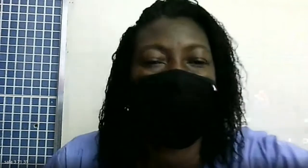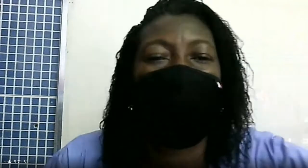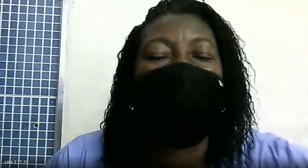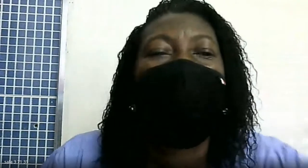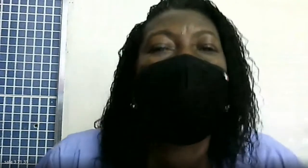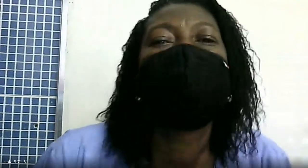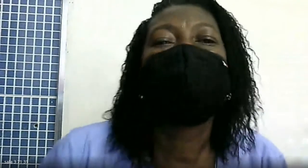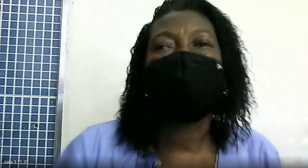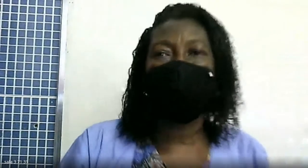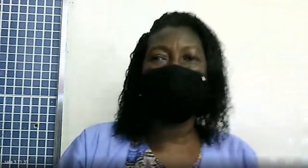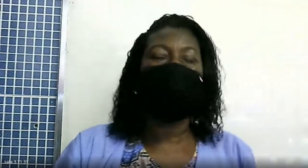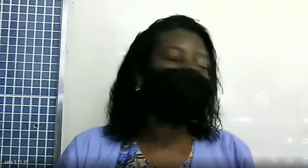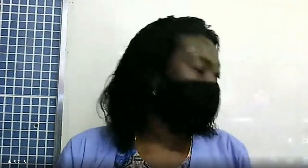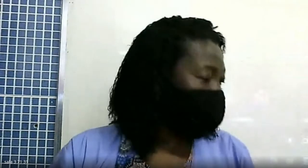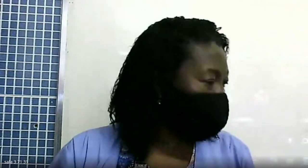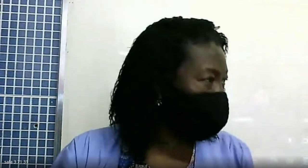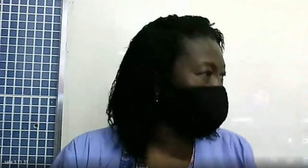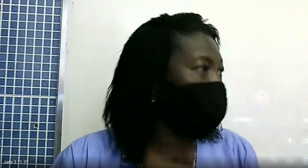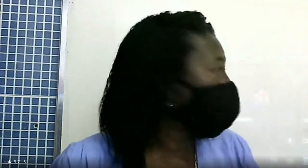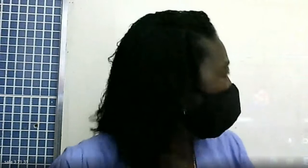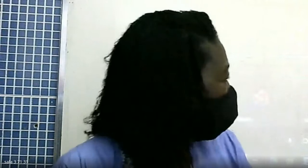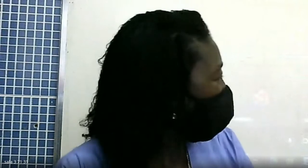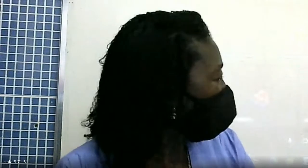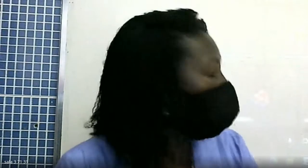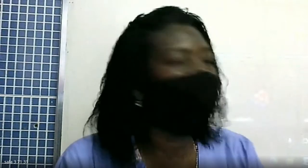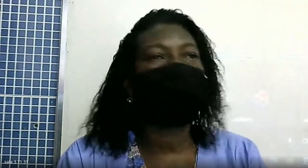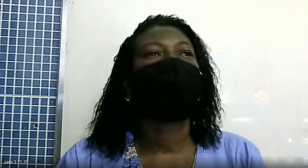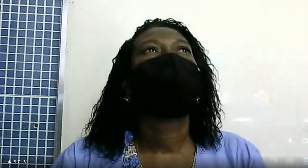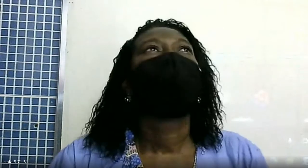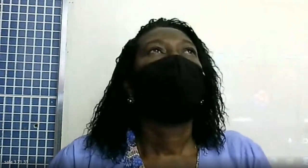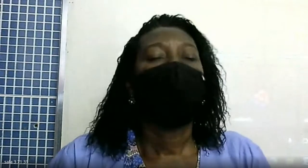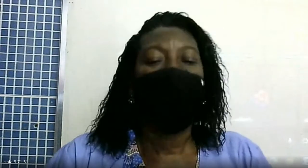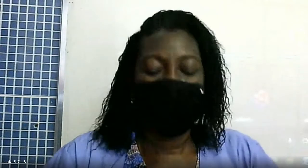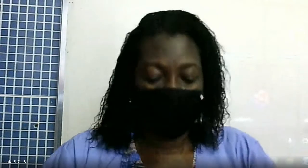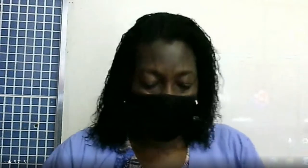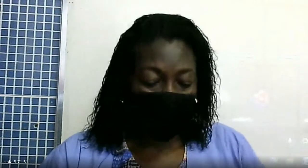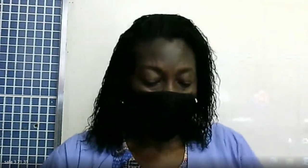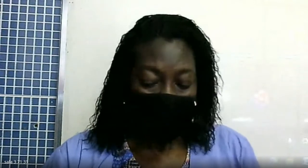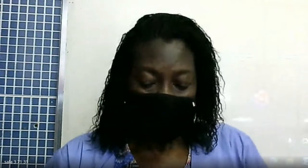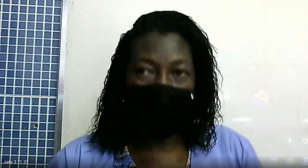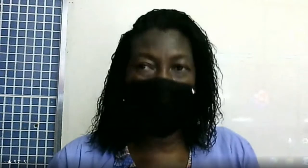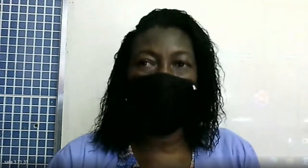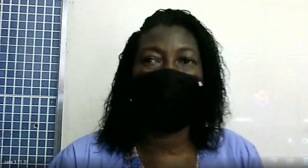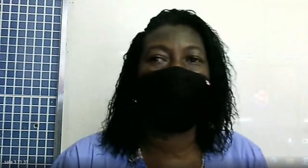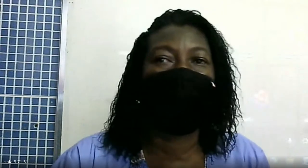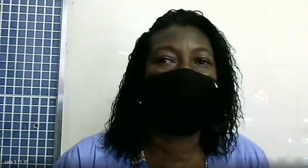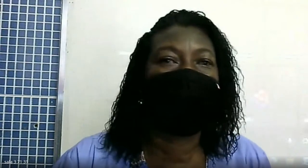pouquinhos. Vamos começar a nossa aula para a gente não perder tempo, né? Bom, só